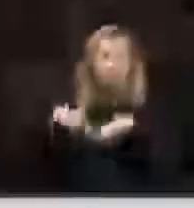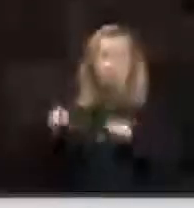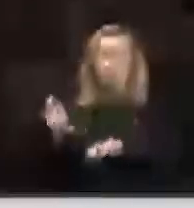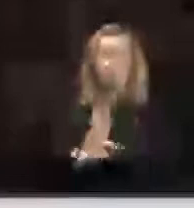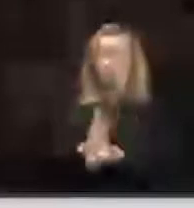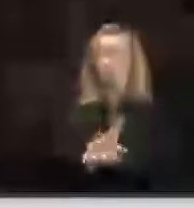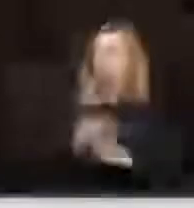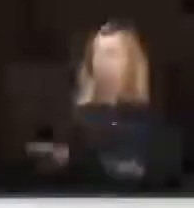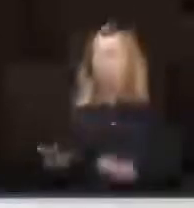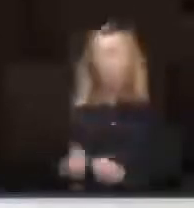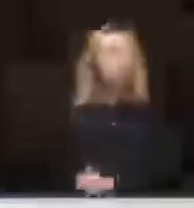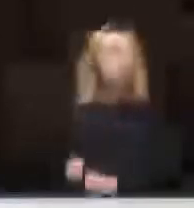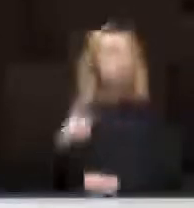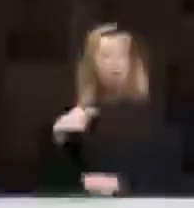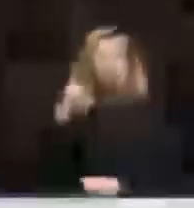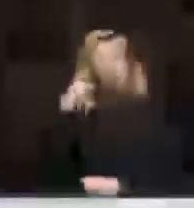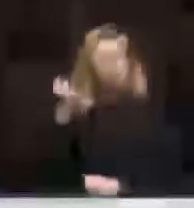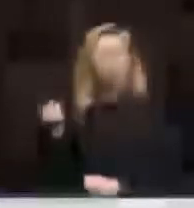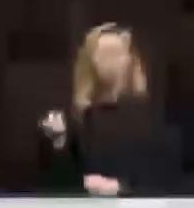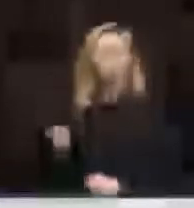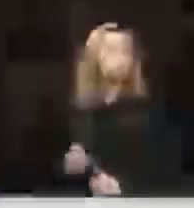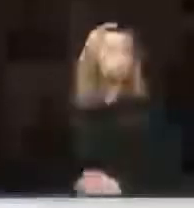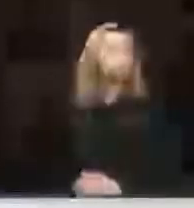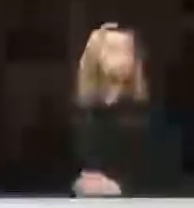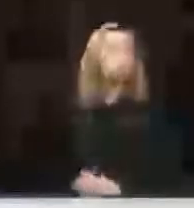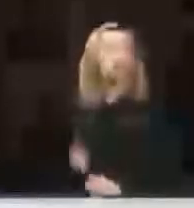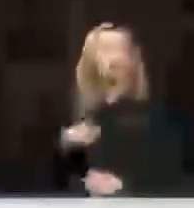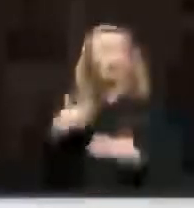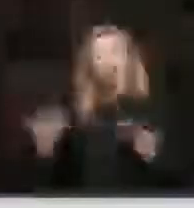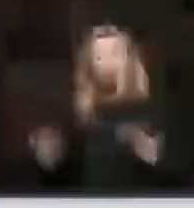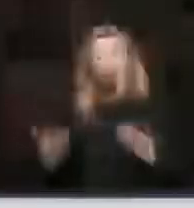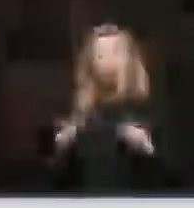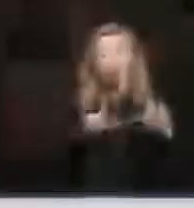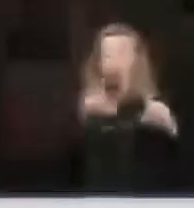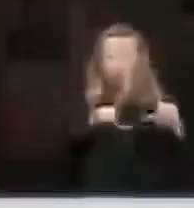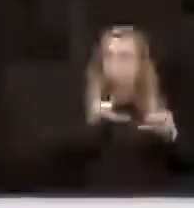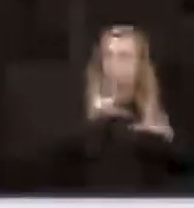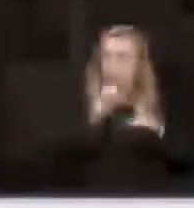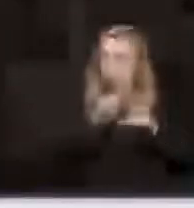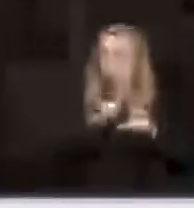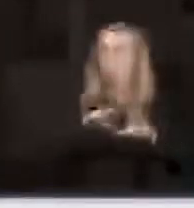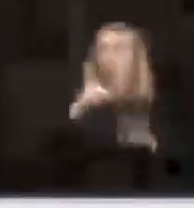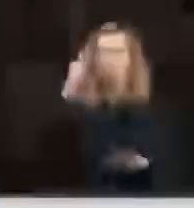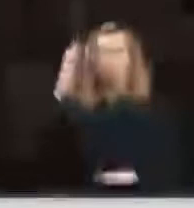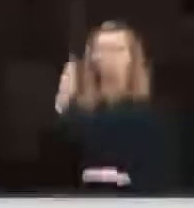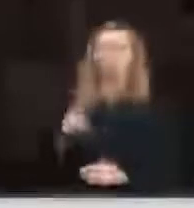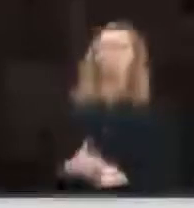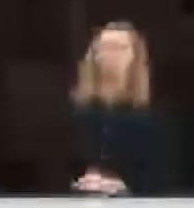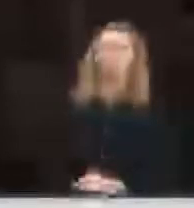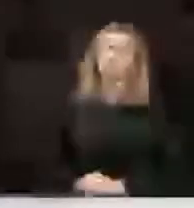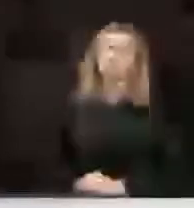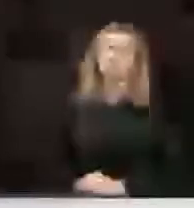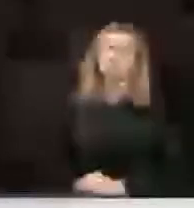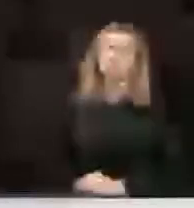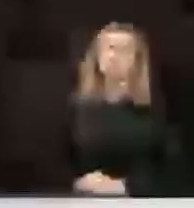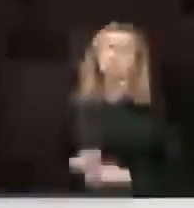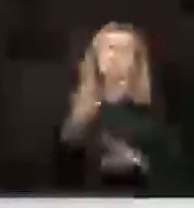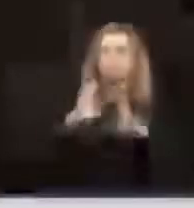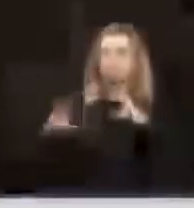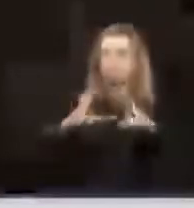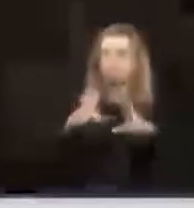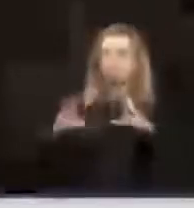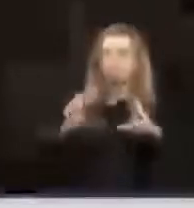Constituição. Eu penso, aliás, é dever, principalmente, dos meios de